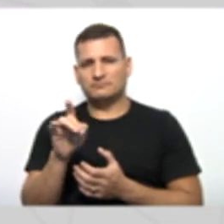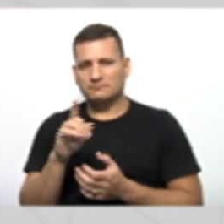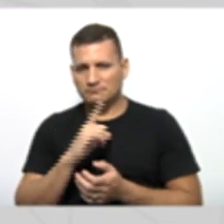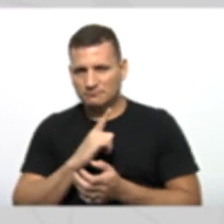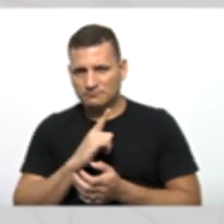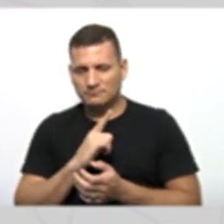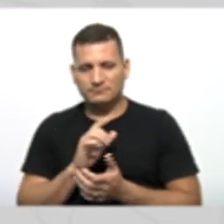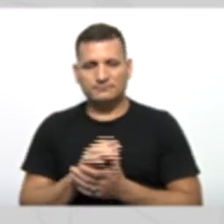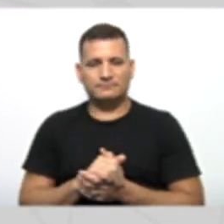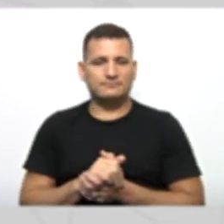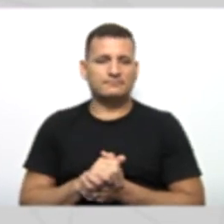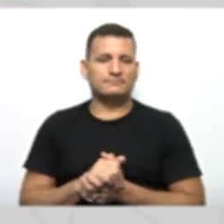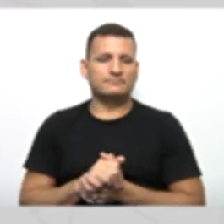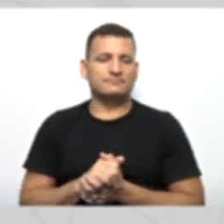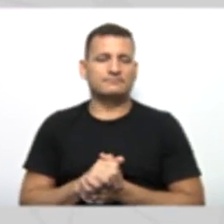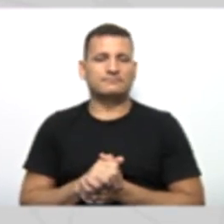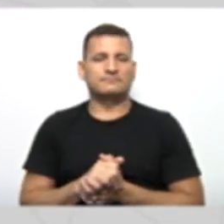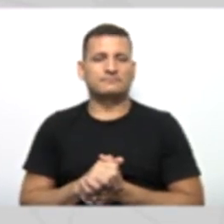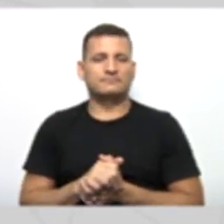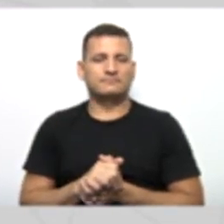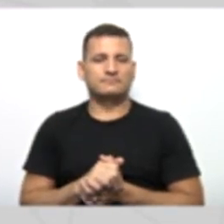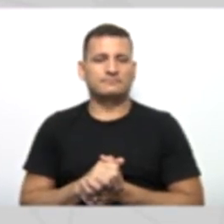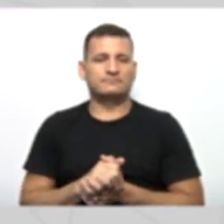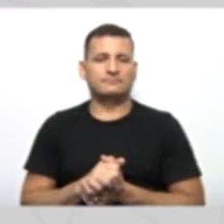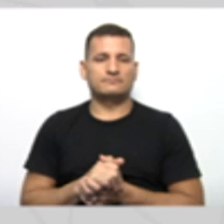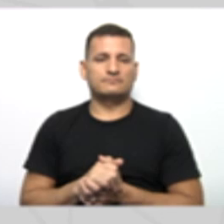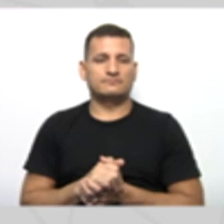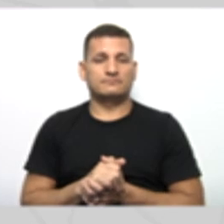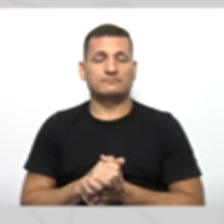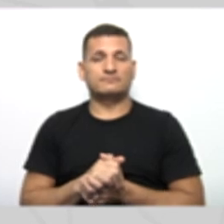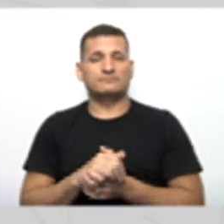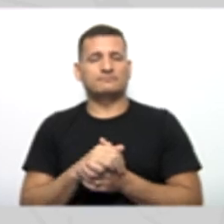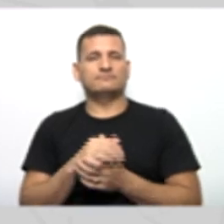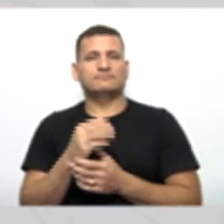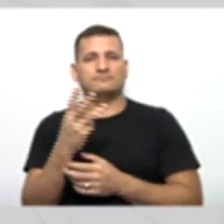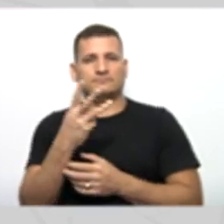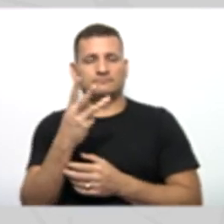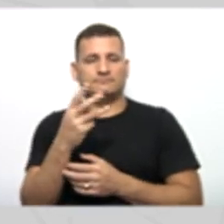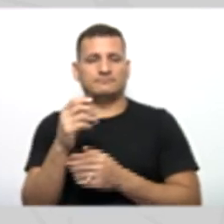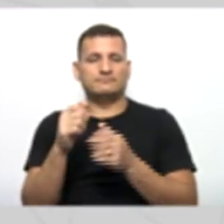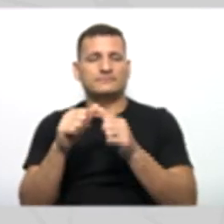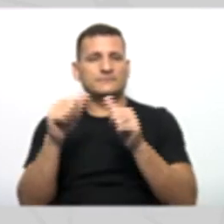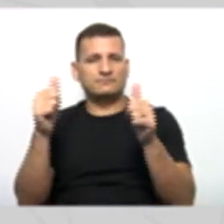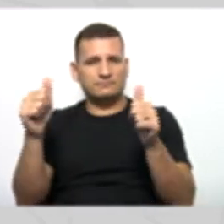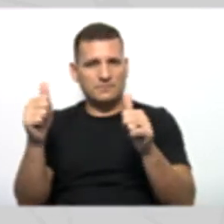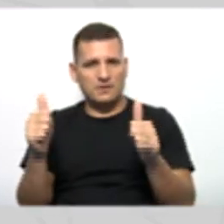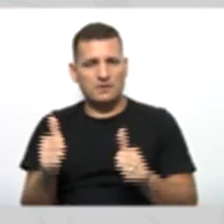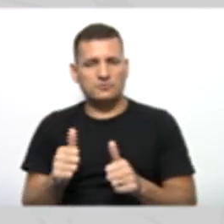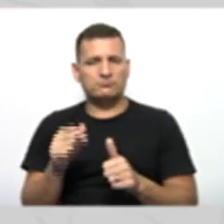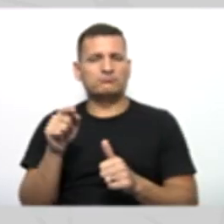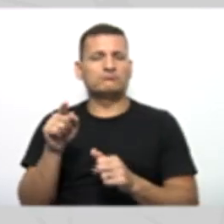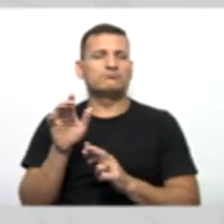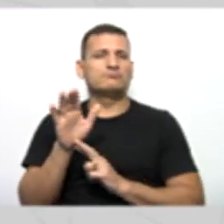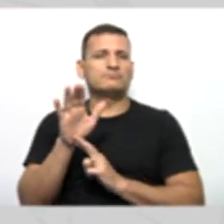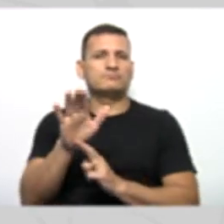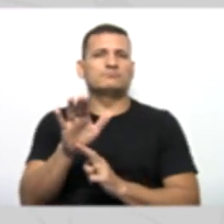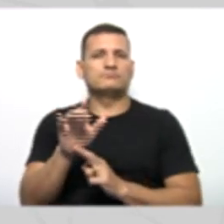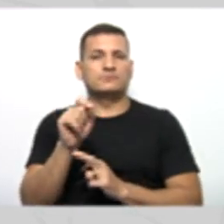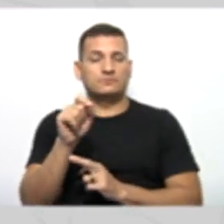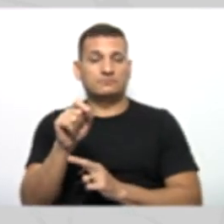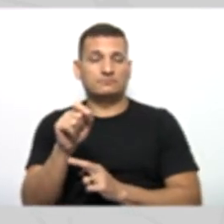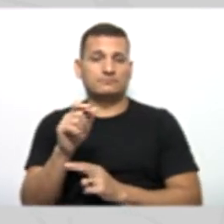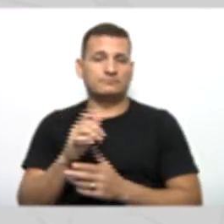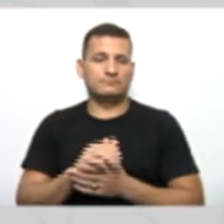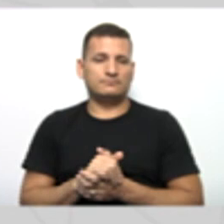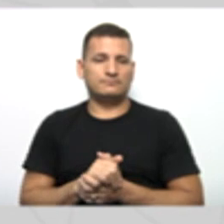a pouco. Bom, a figura abaixo representa o quê? Um